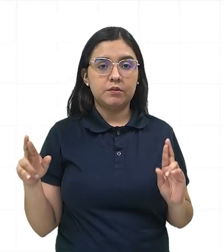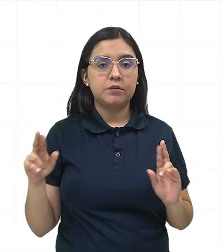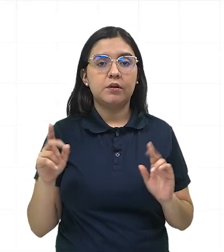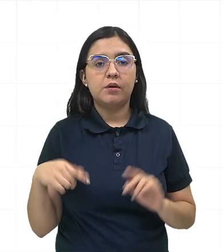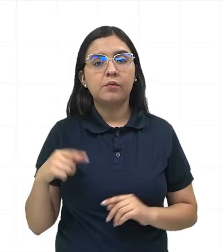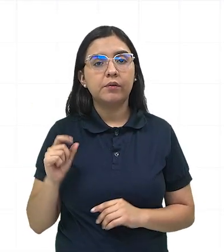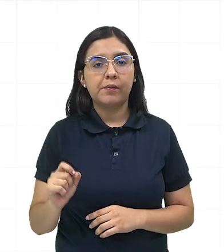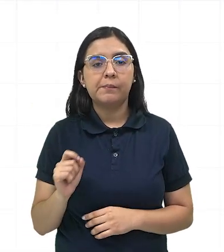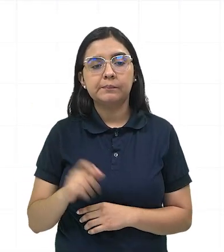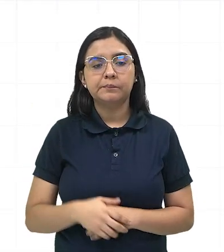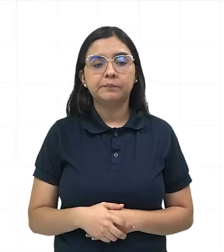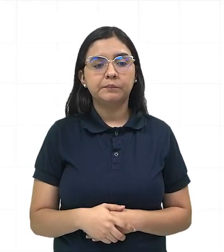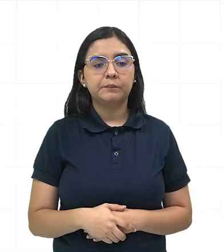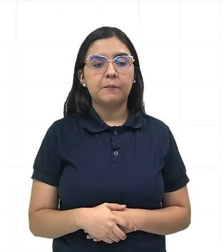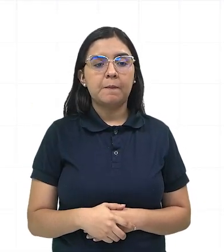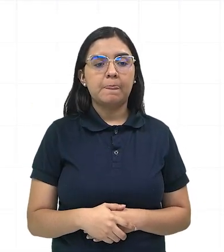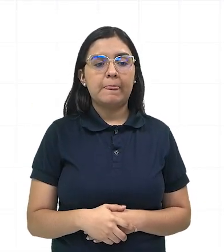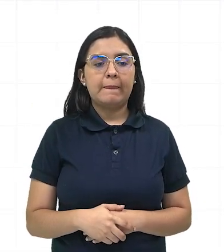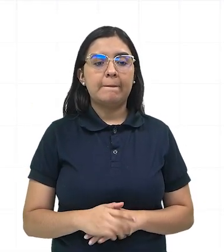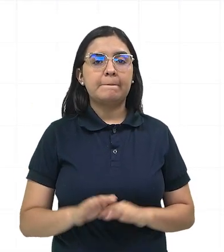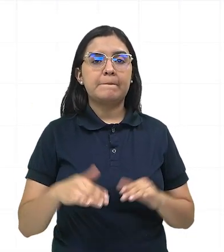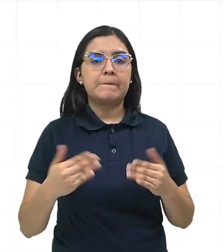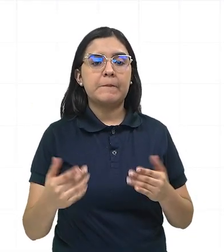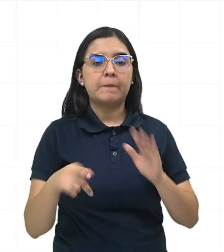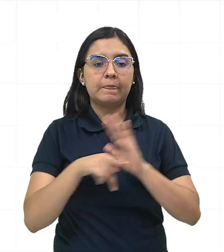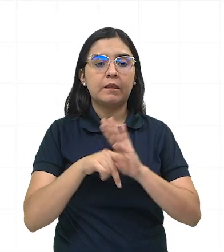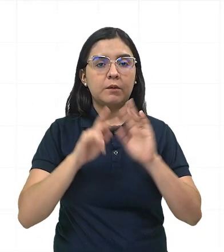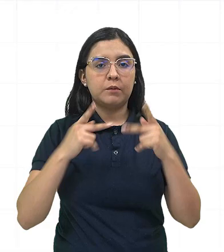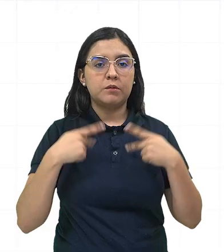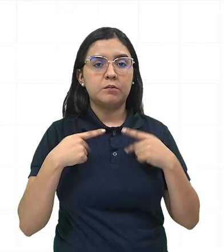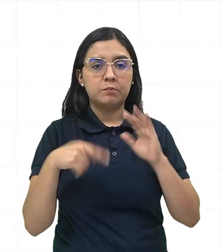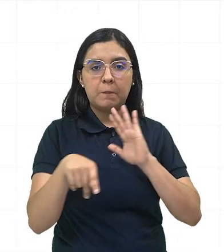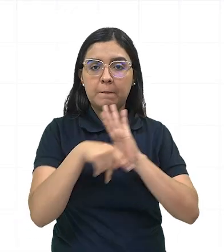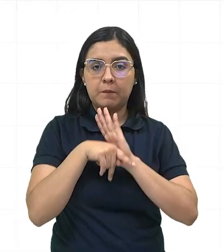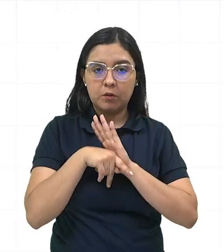parte dessa humana pertença,